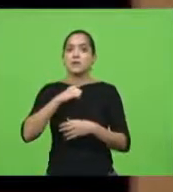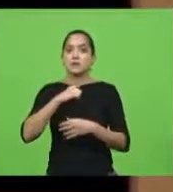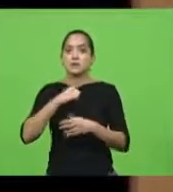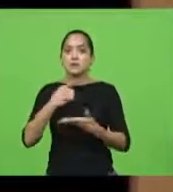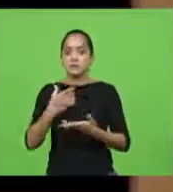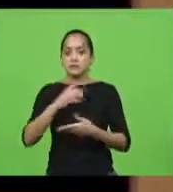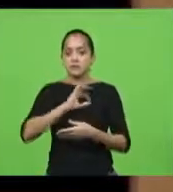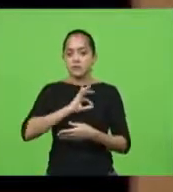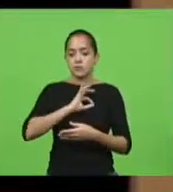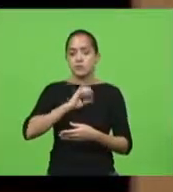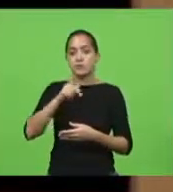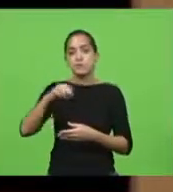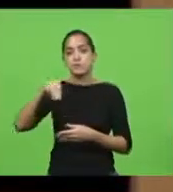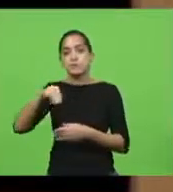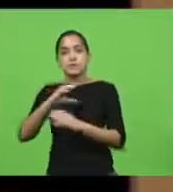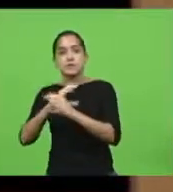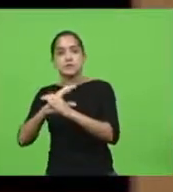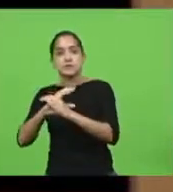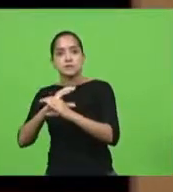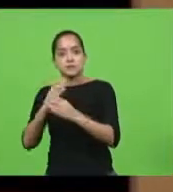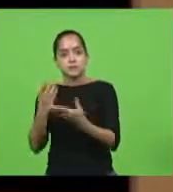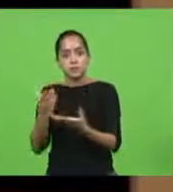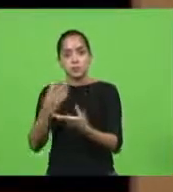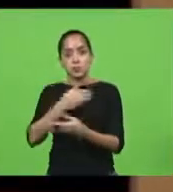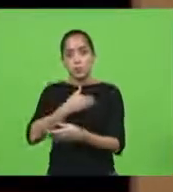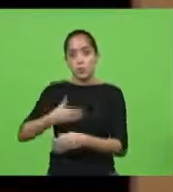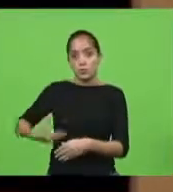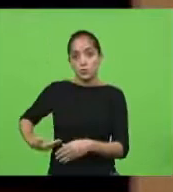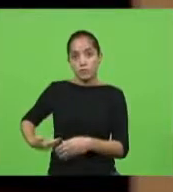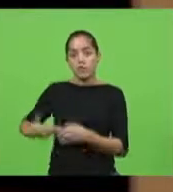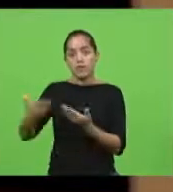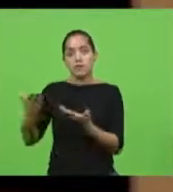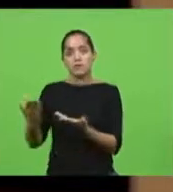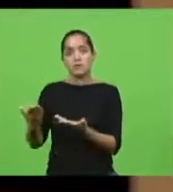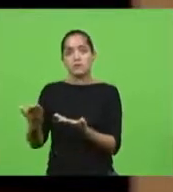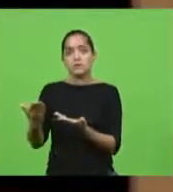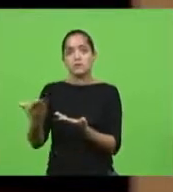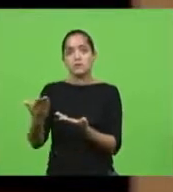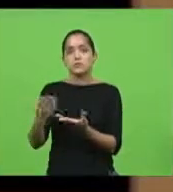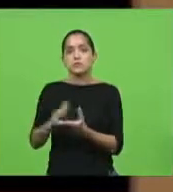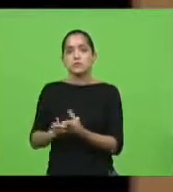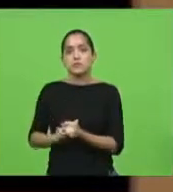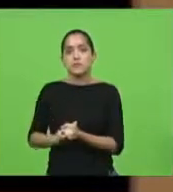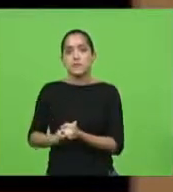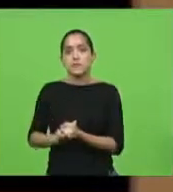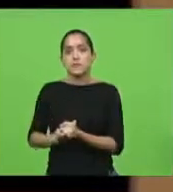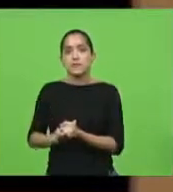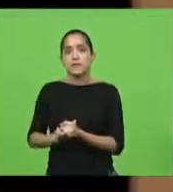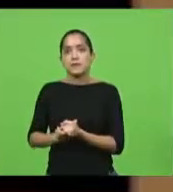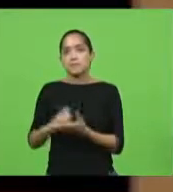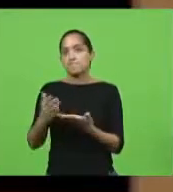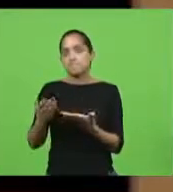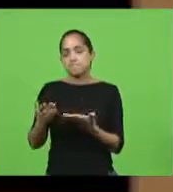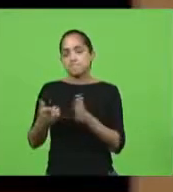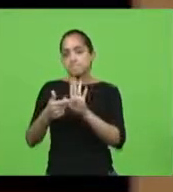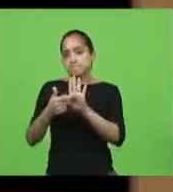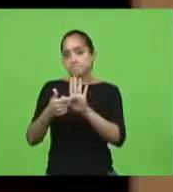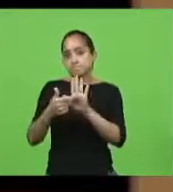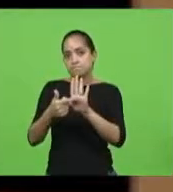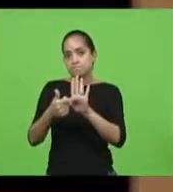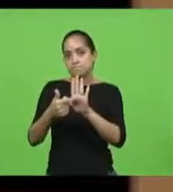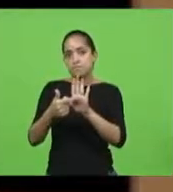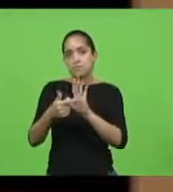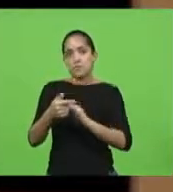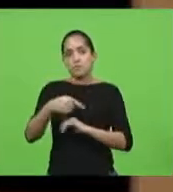polícias militares e civil, governos, deputado Cubalquino, deputado Zé Milton, que não colocaram um policial